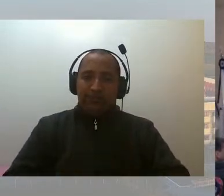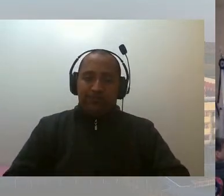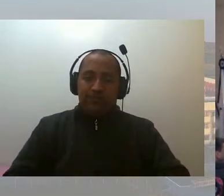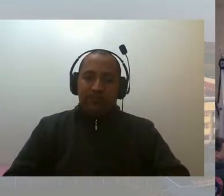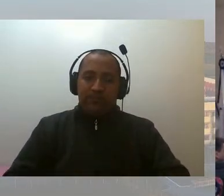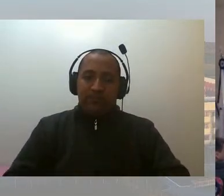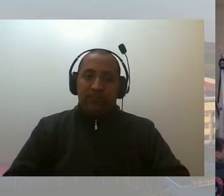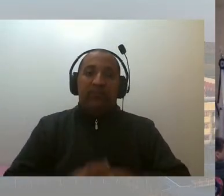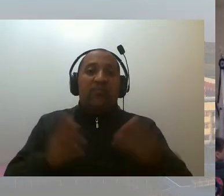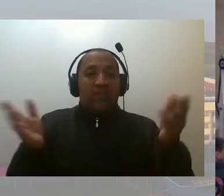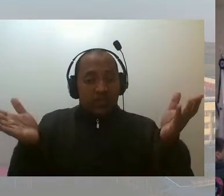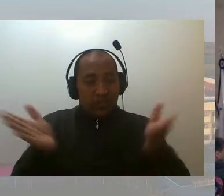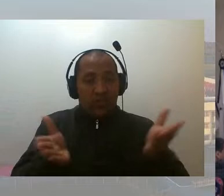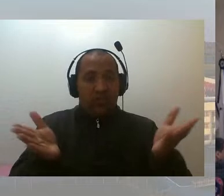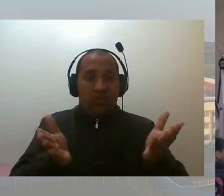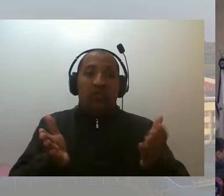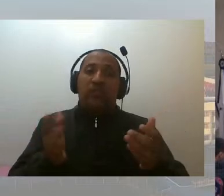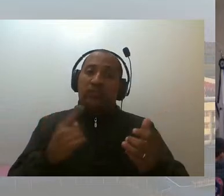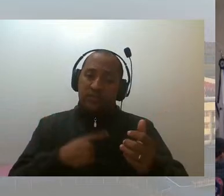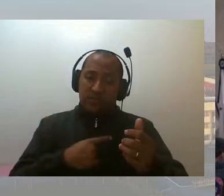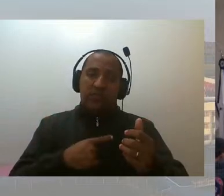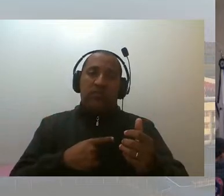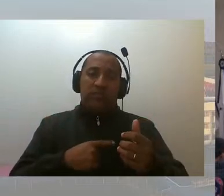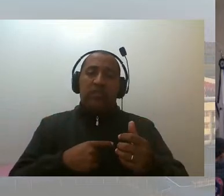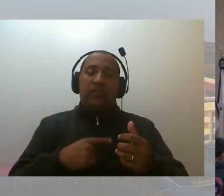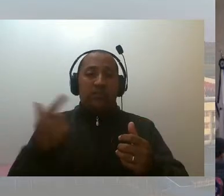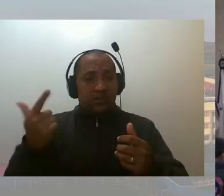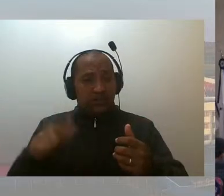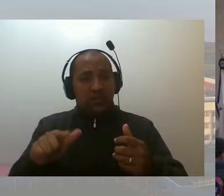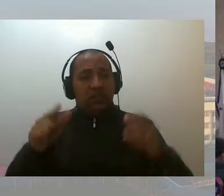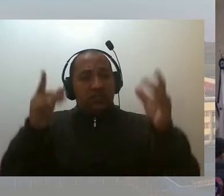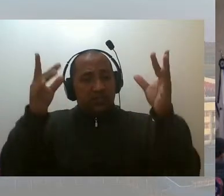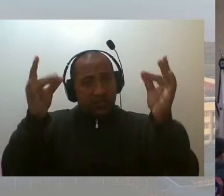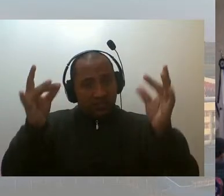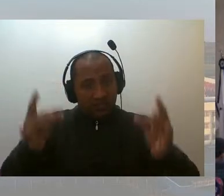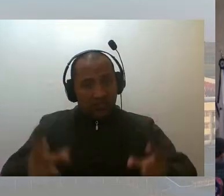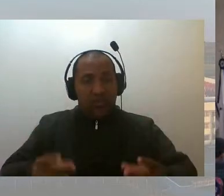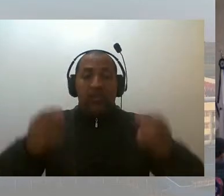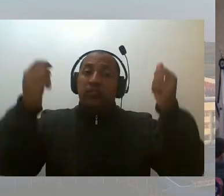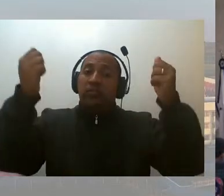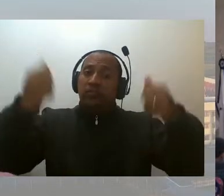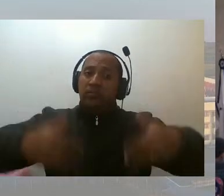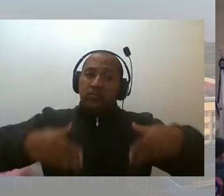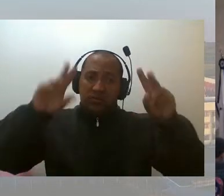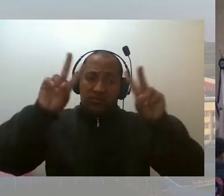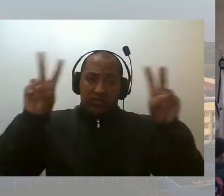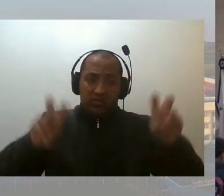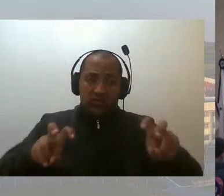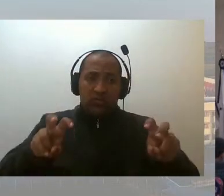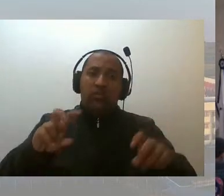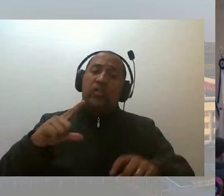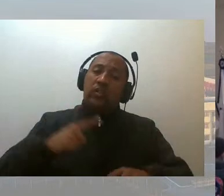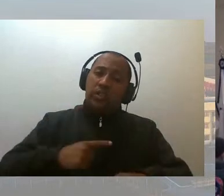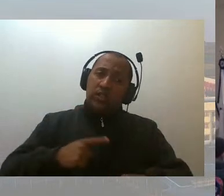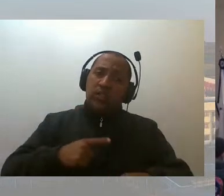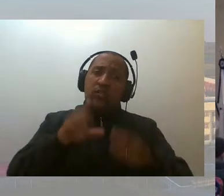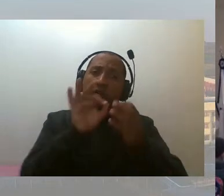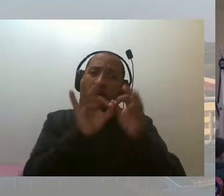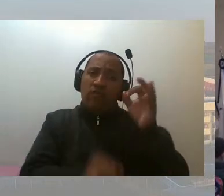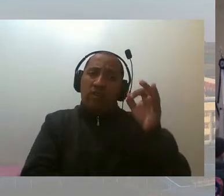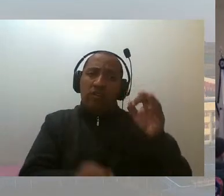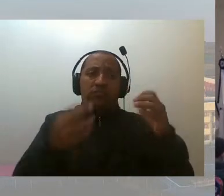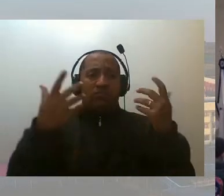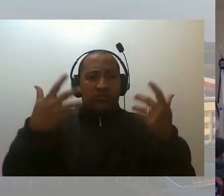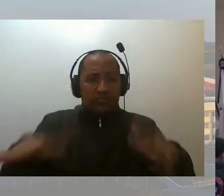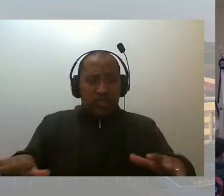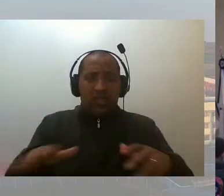Então, hoje, né, nós vamos entrar mais detalhadamente, reitor, neste assunto, no decorrer, não pretendo não me alongar muito, né?